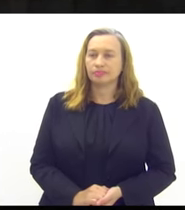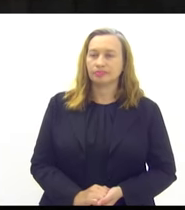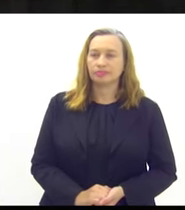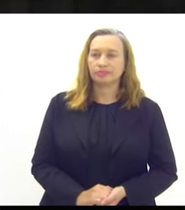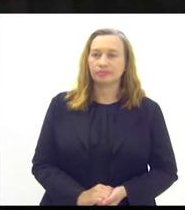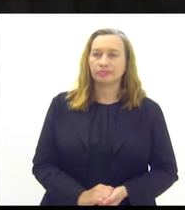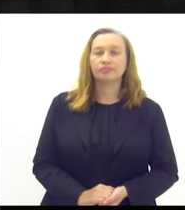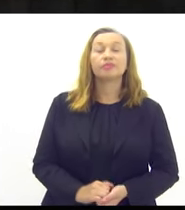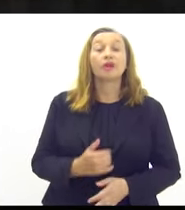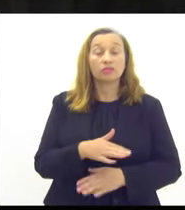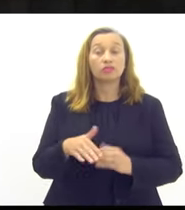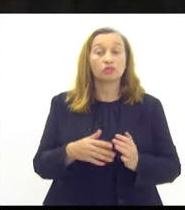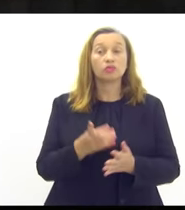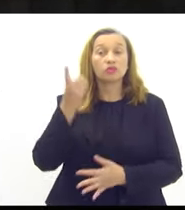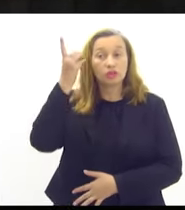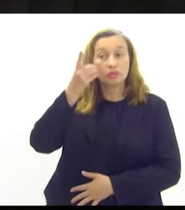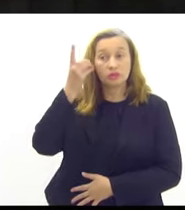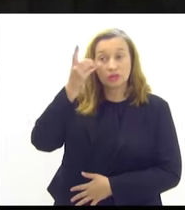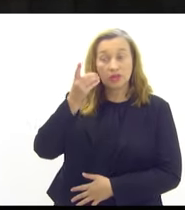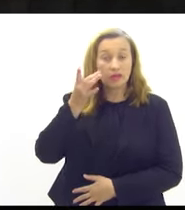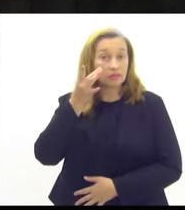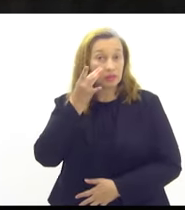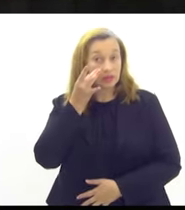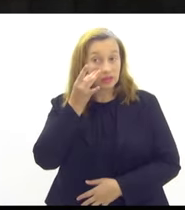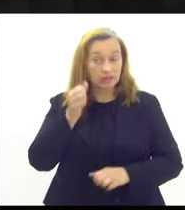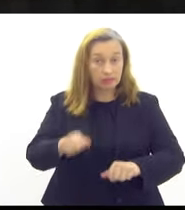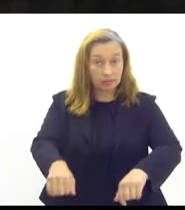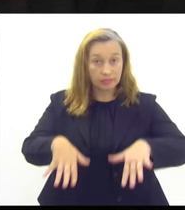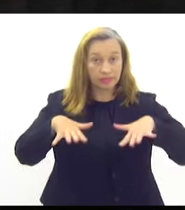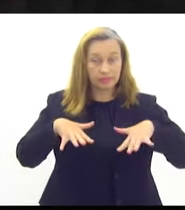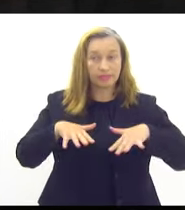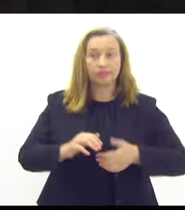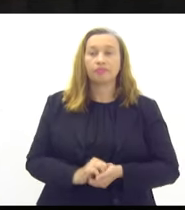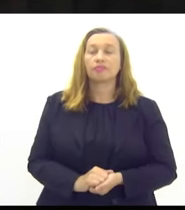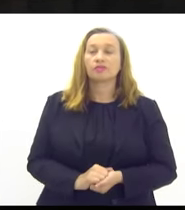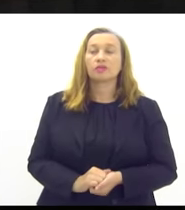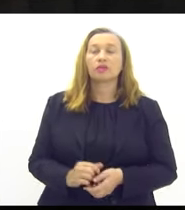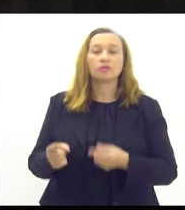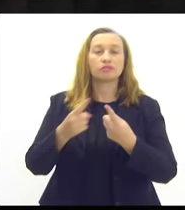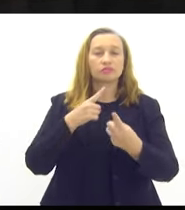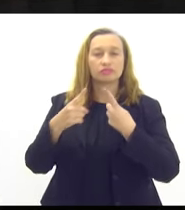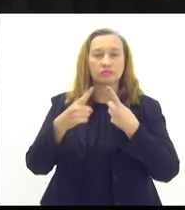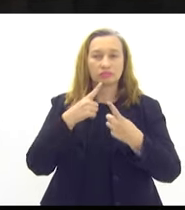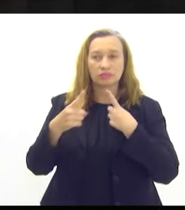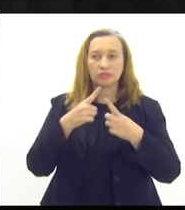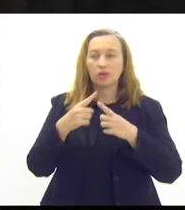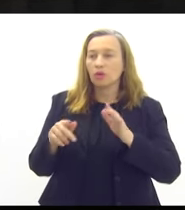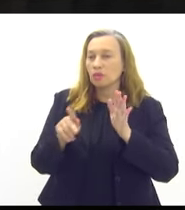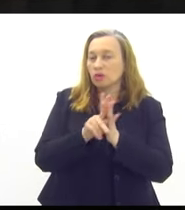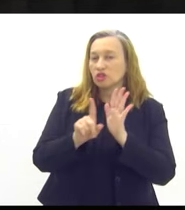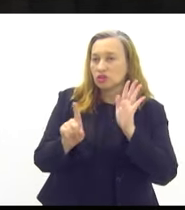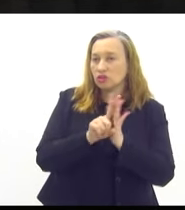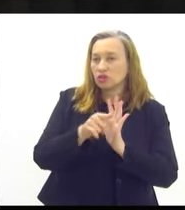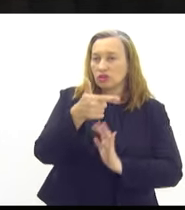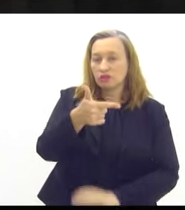senhoras e senhores deputados presentes em plenário, vou discutir o projeto de